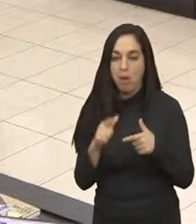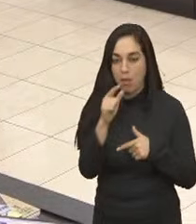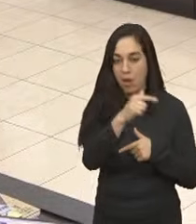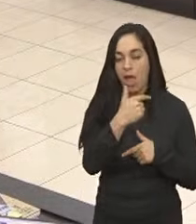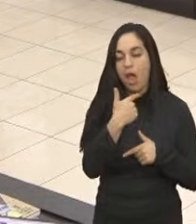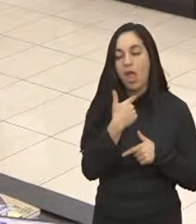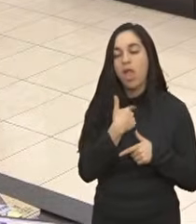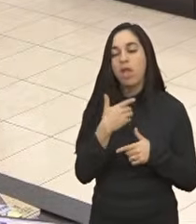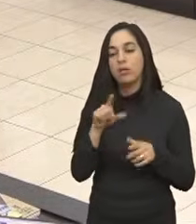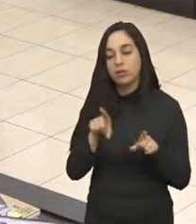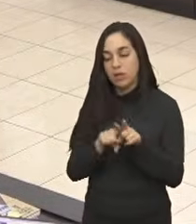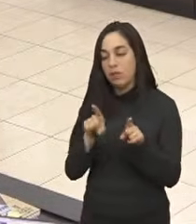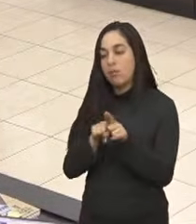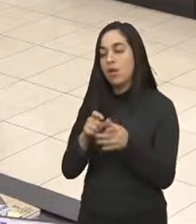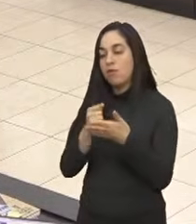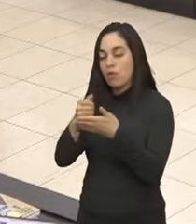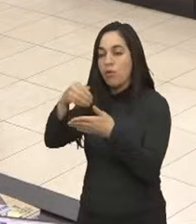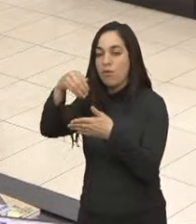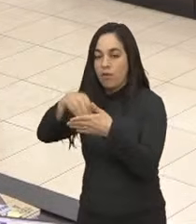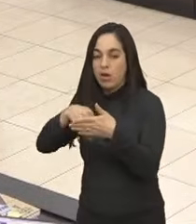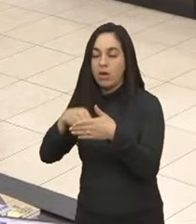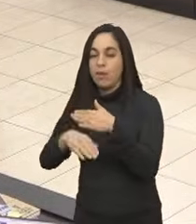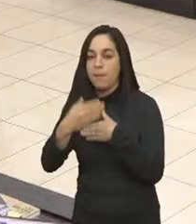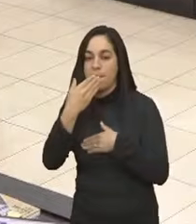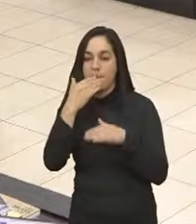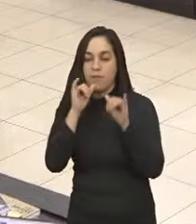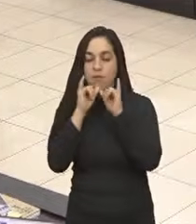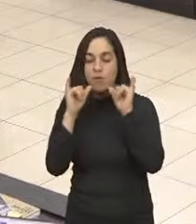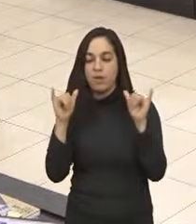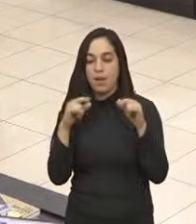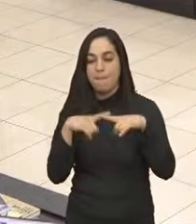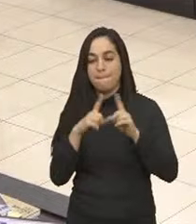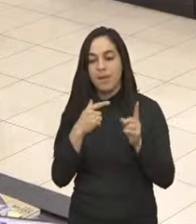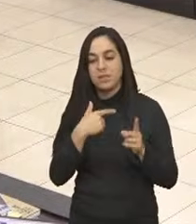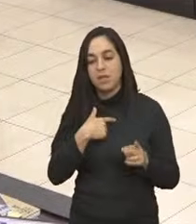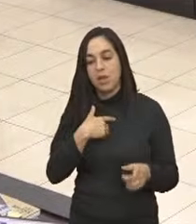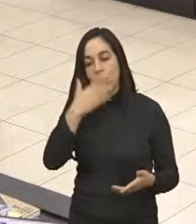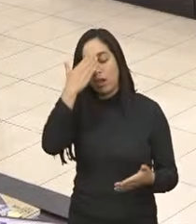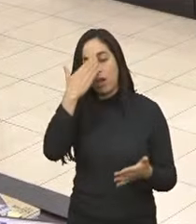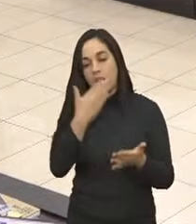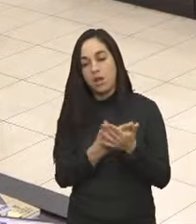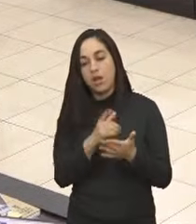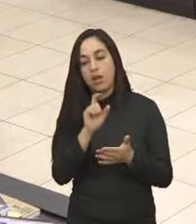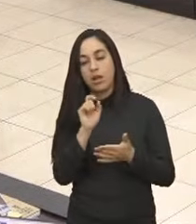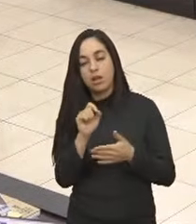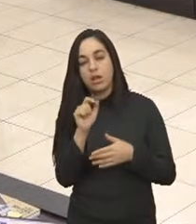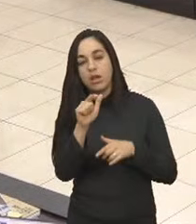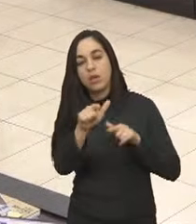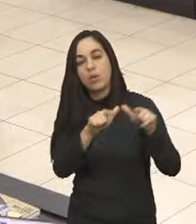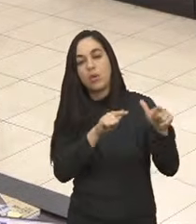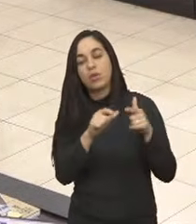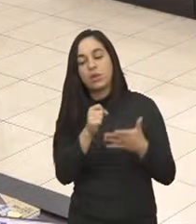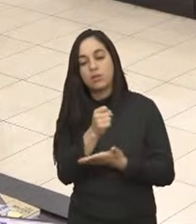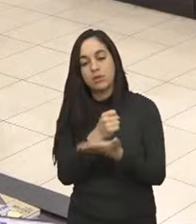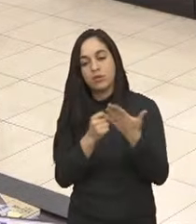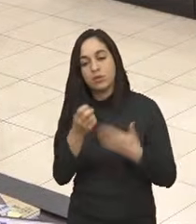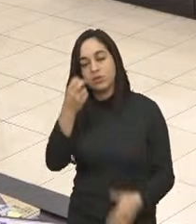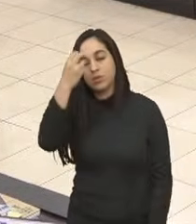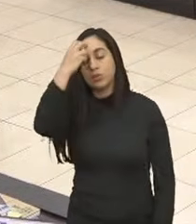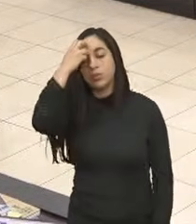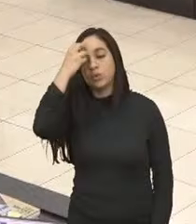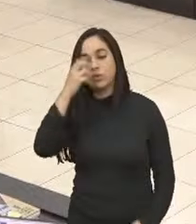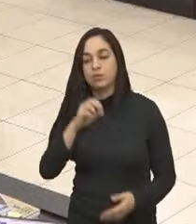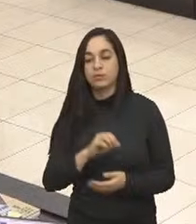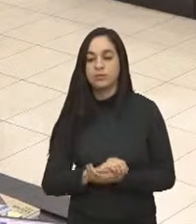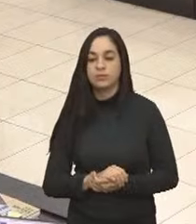transparência, por isso sou favorável a esse pedido aí, mas acreditando sempre no trabalho da Fundação Cultural.